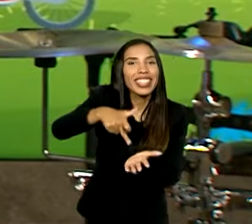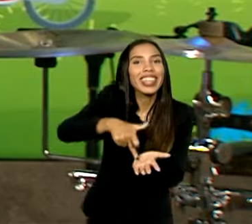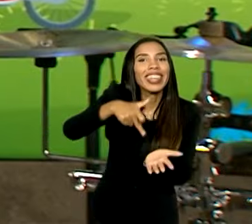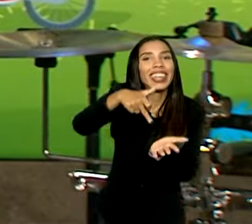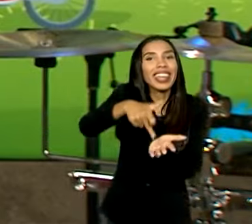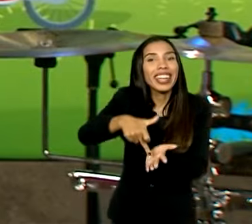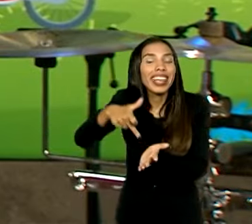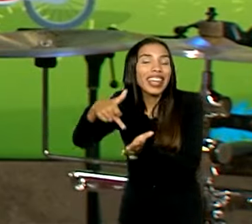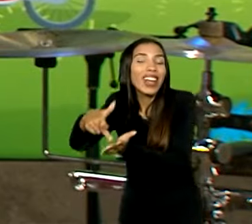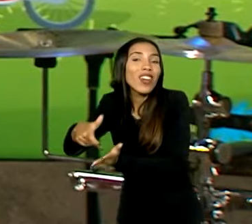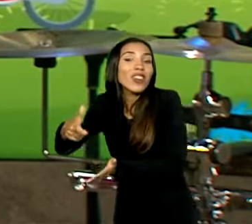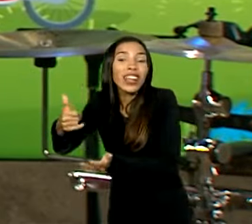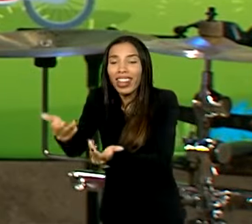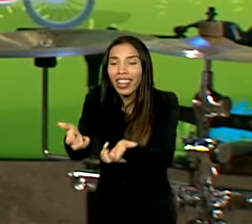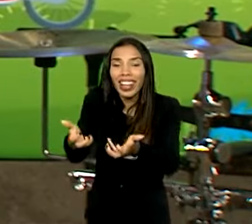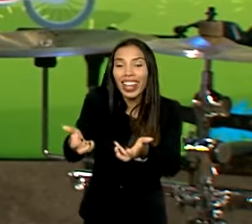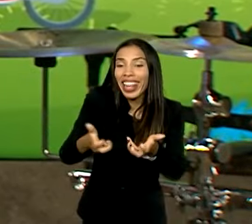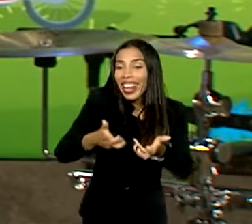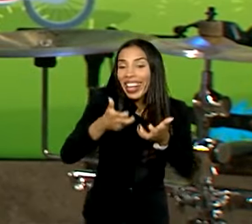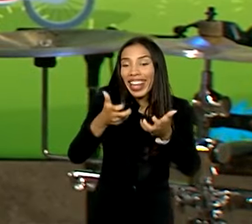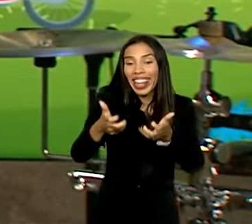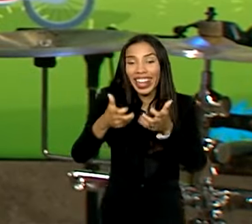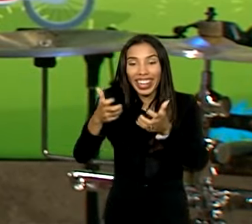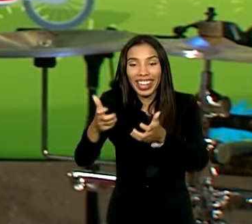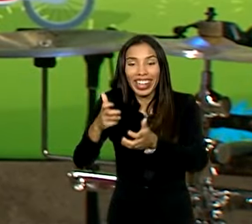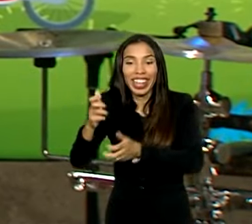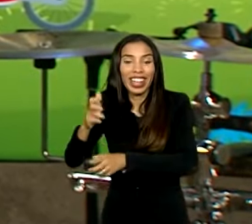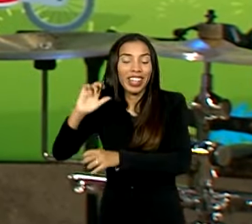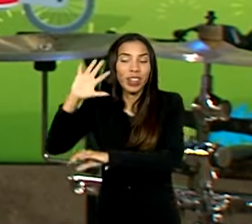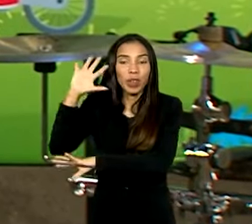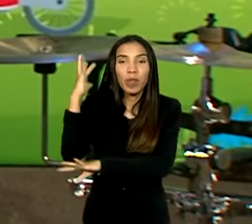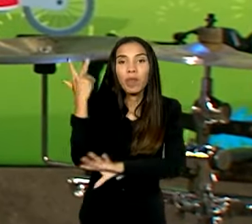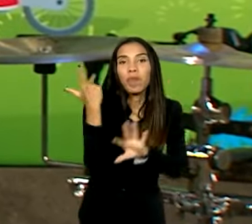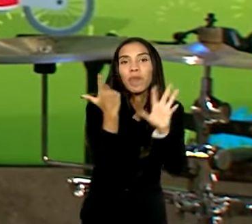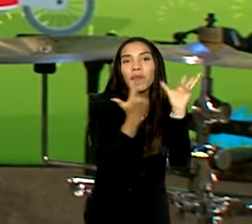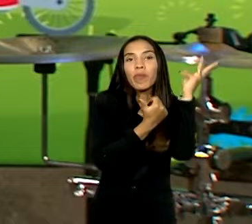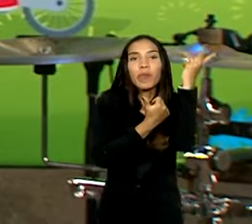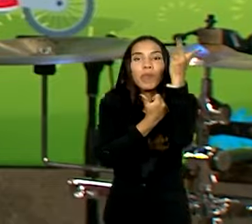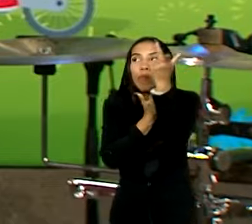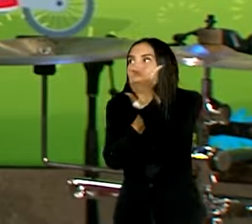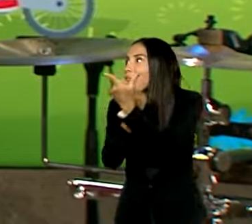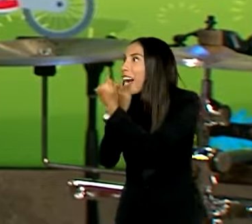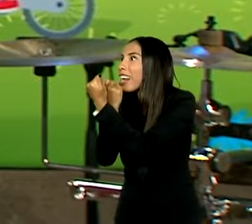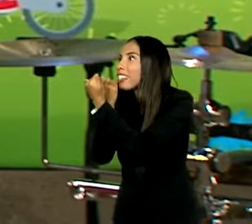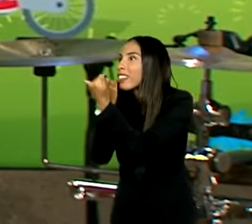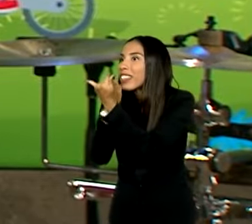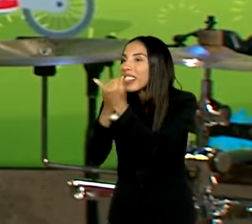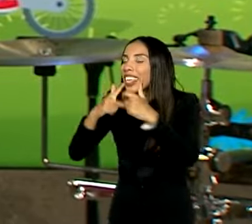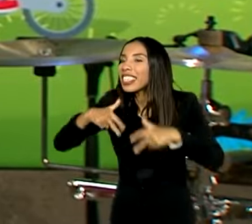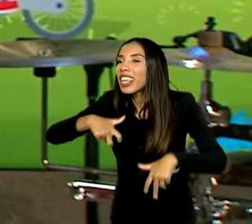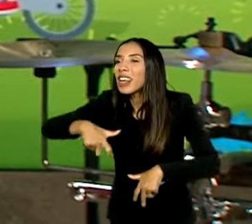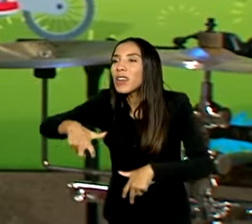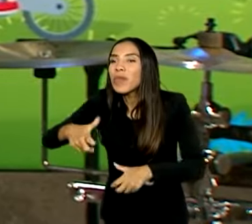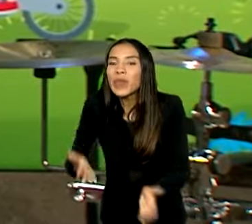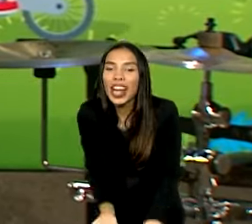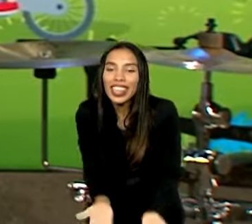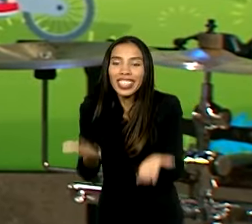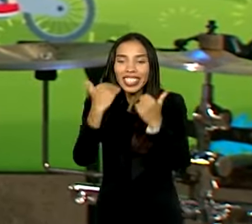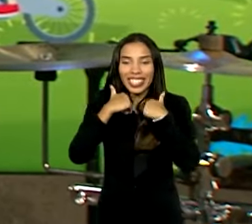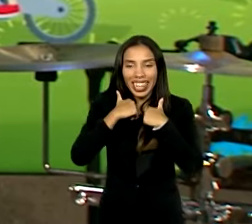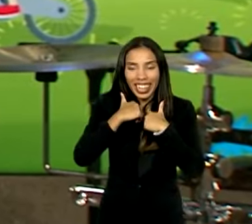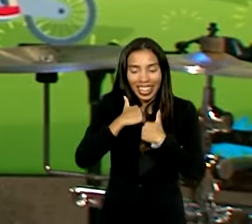Que quer andar solto no mato, mas vive trancado dentro de você.